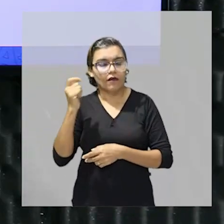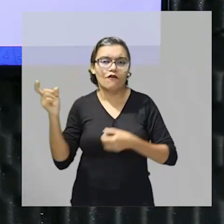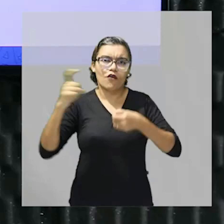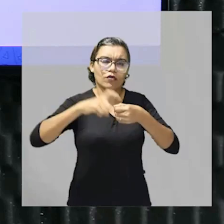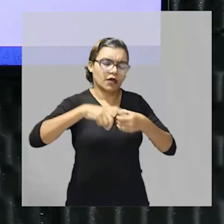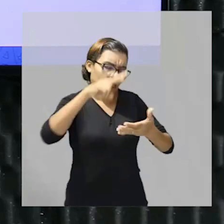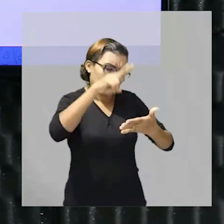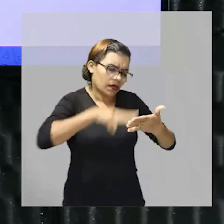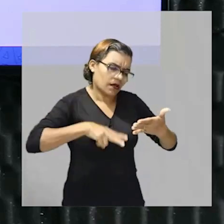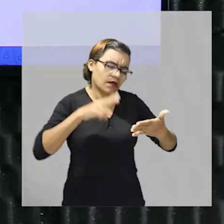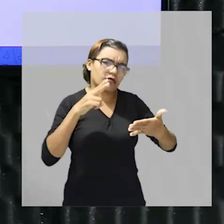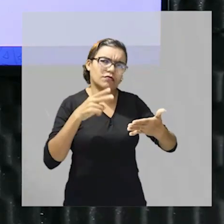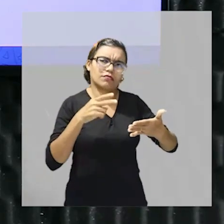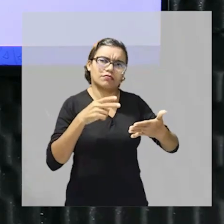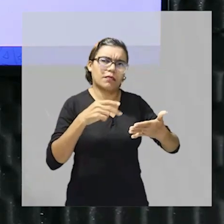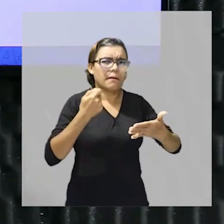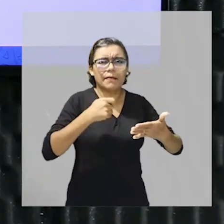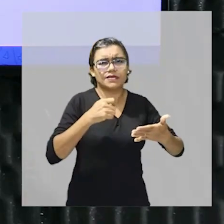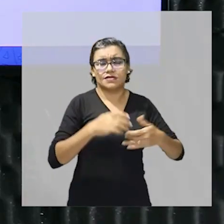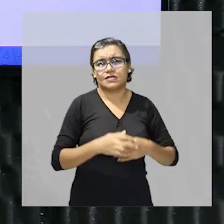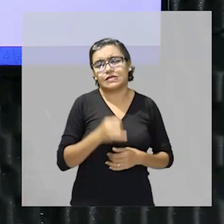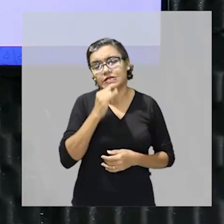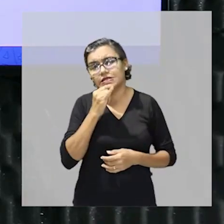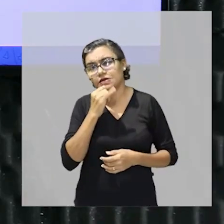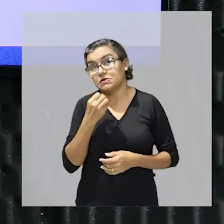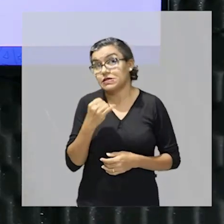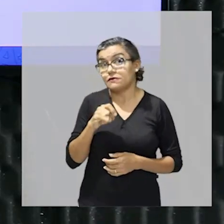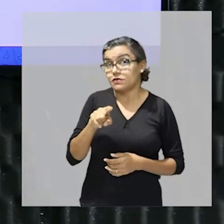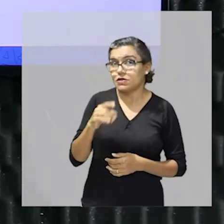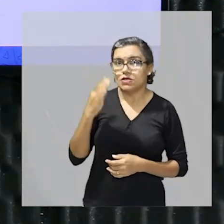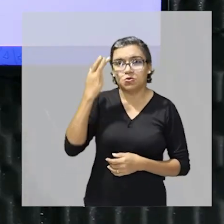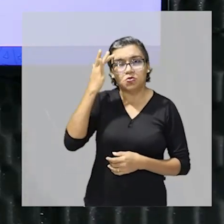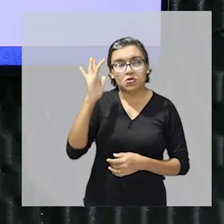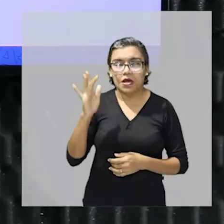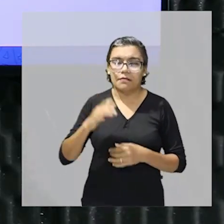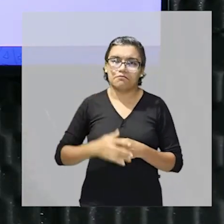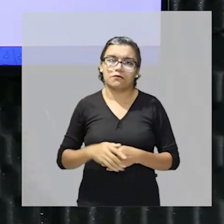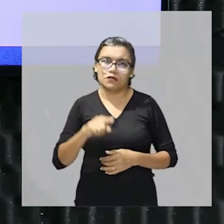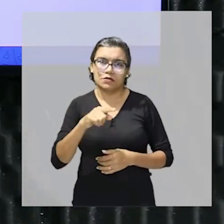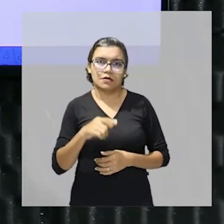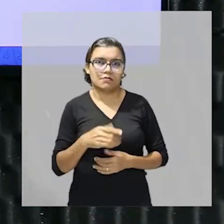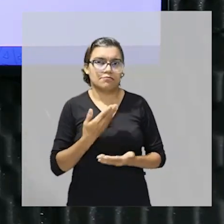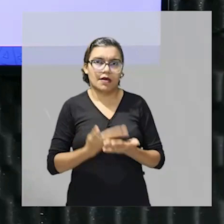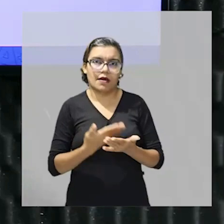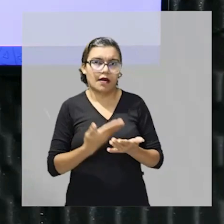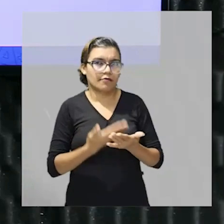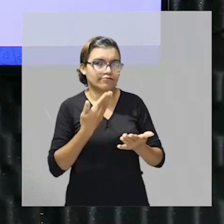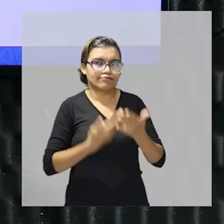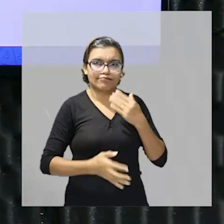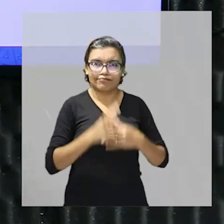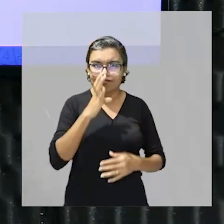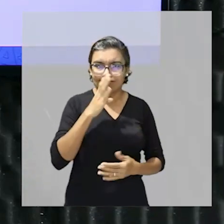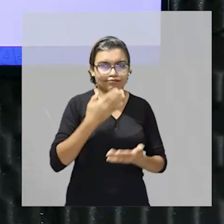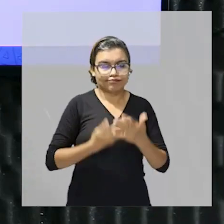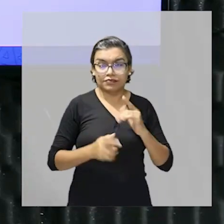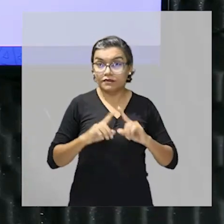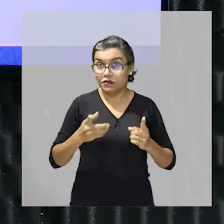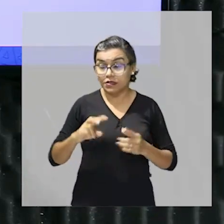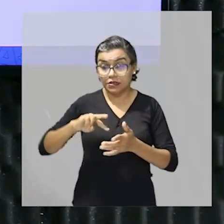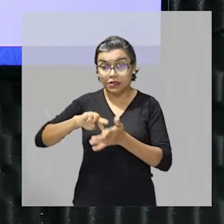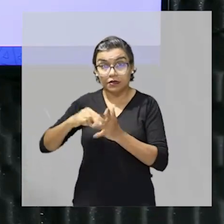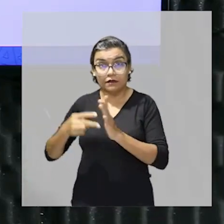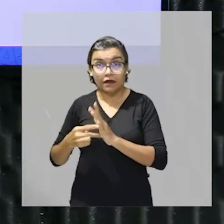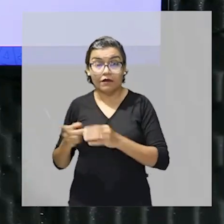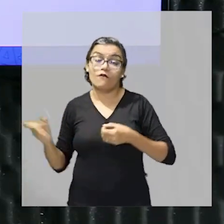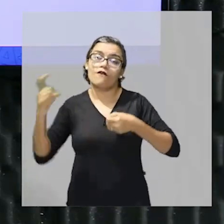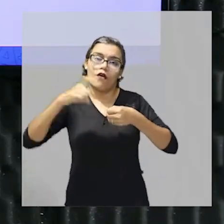texto. Digamos que você não soubesse, que você perdeu nossa aula e você não sabe o significado dessas palavras. Você ia voltar